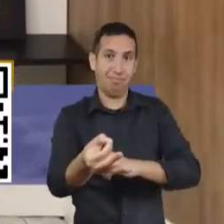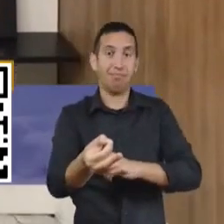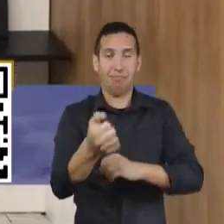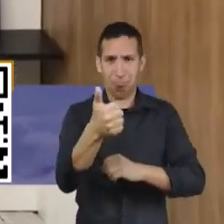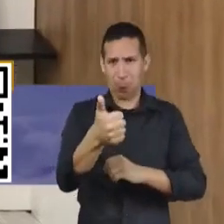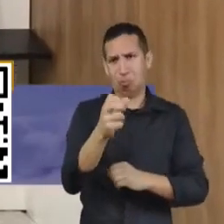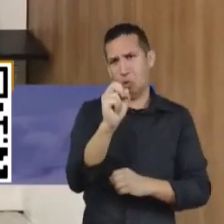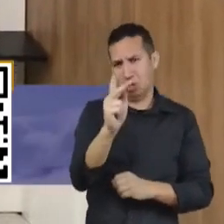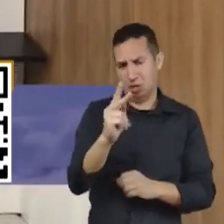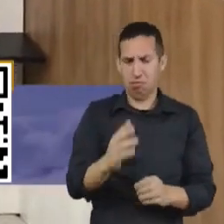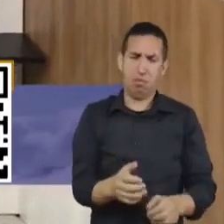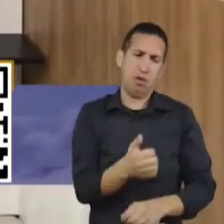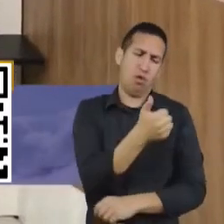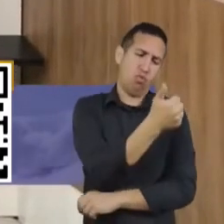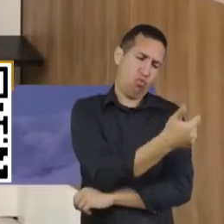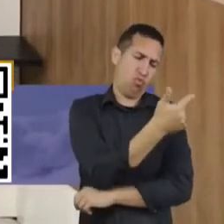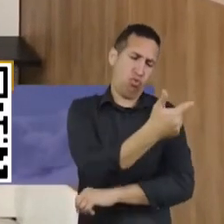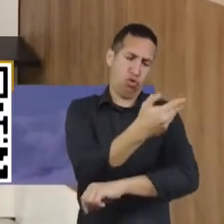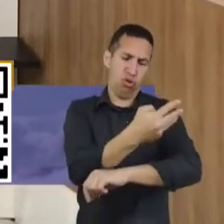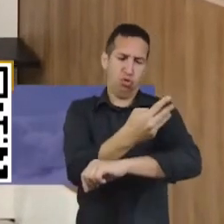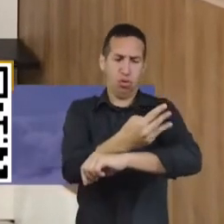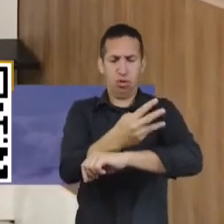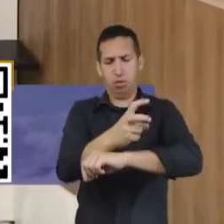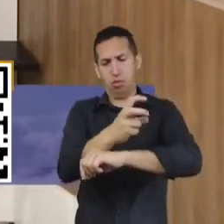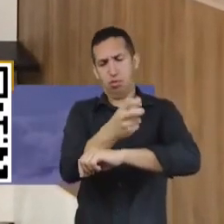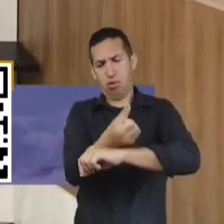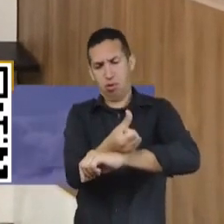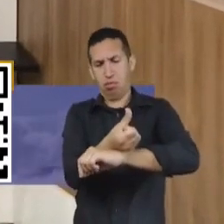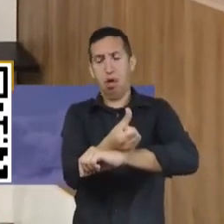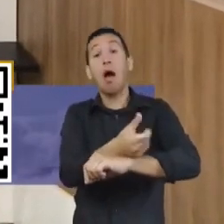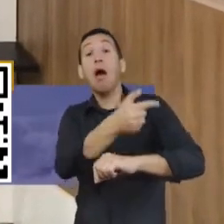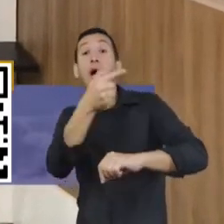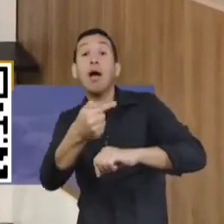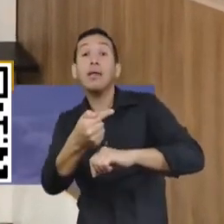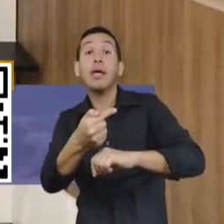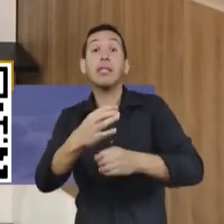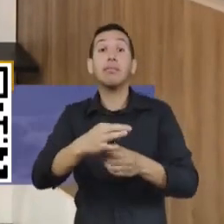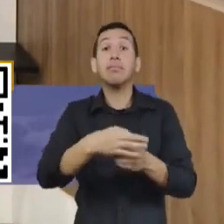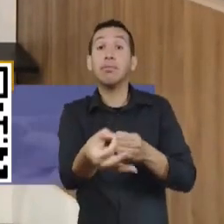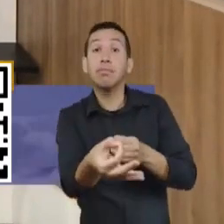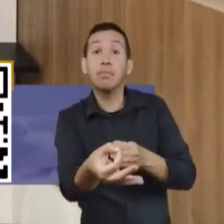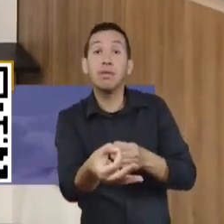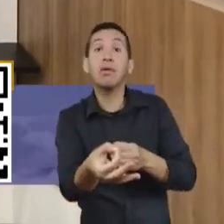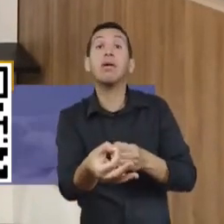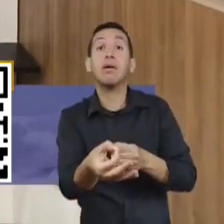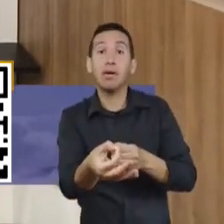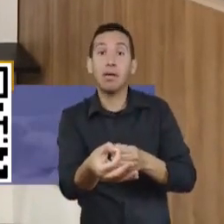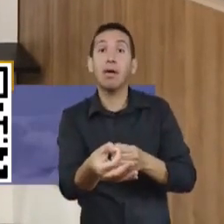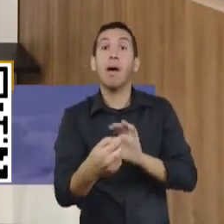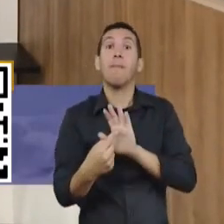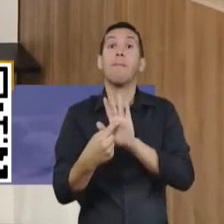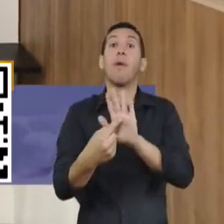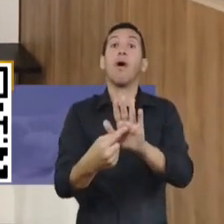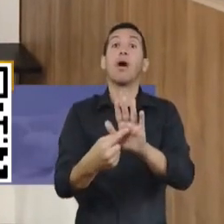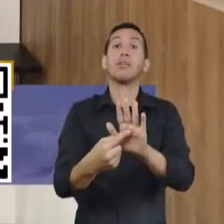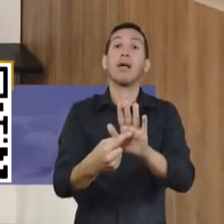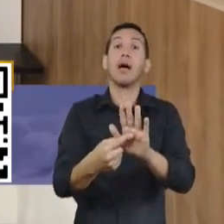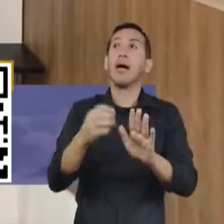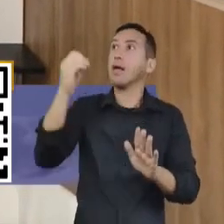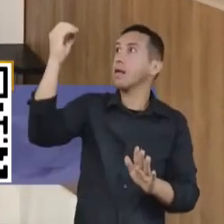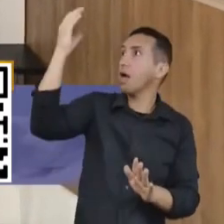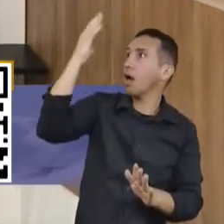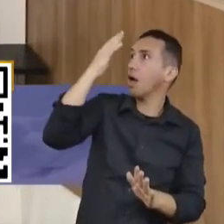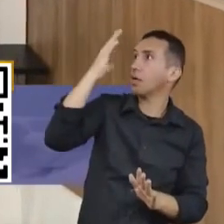tão esperado abertura do sétimo selo abertura do sétimo selo anuncia o final da